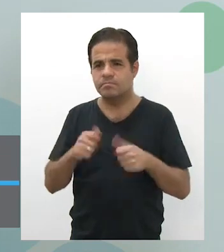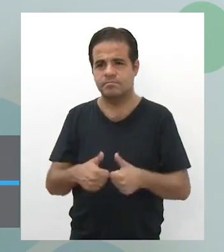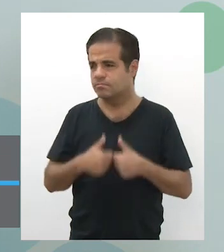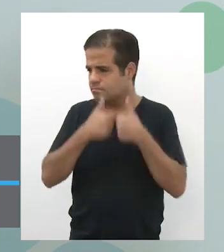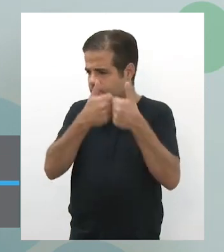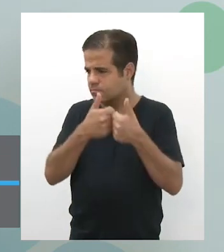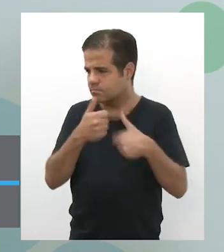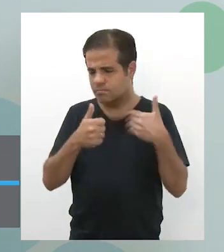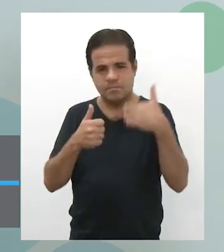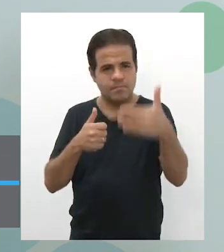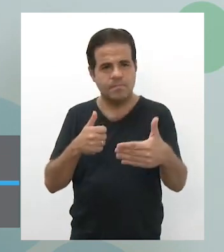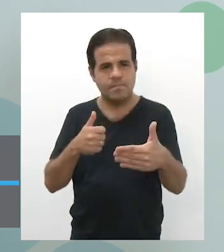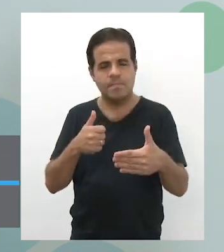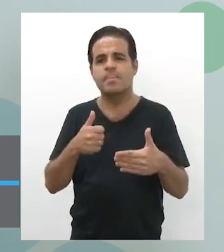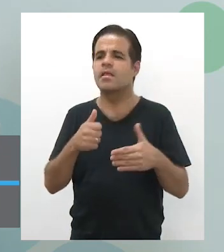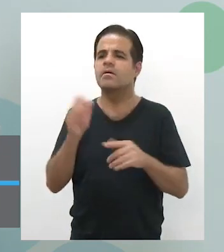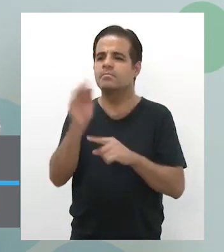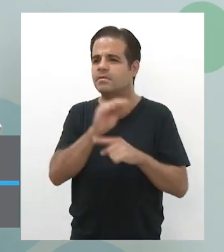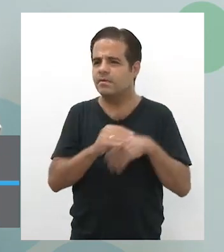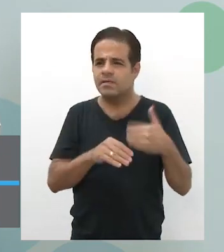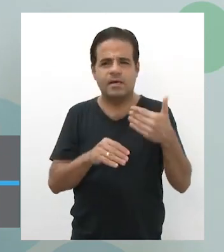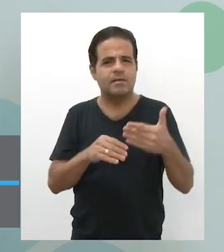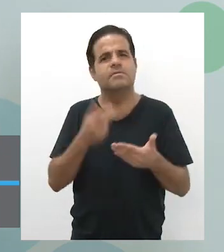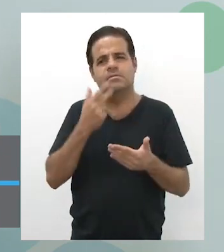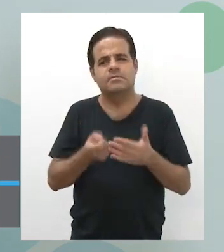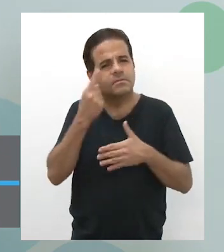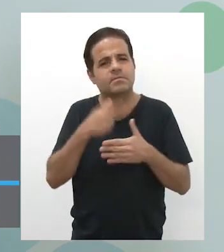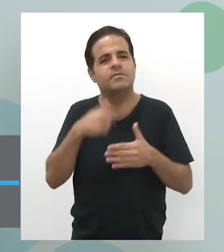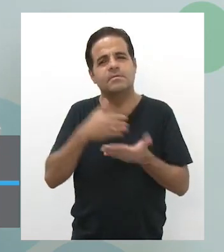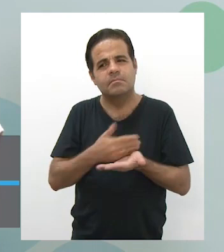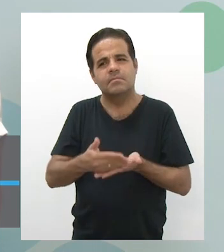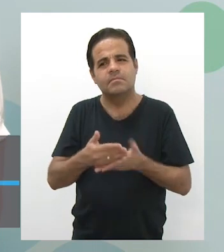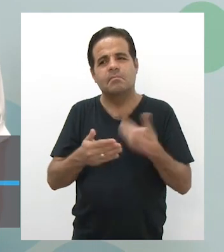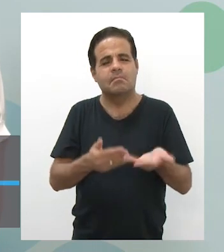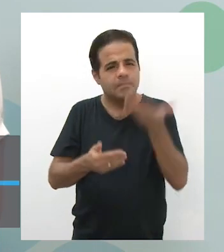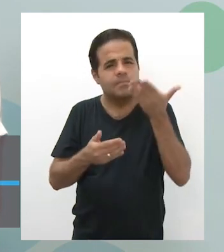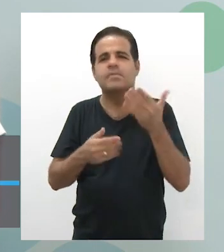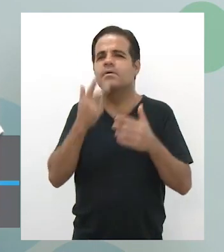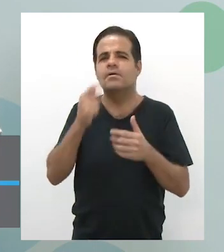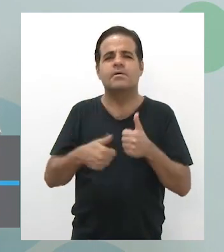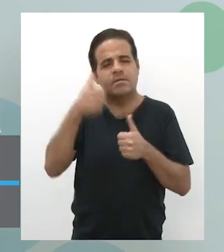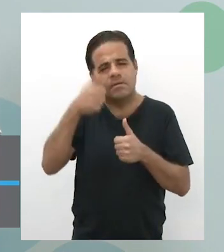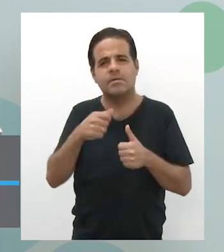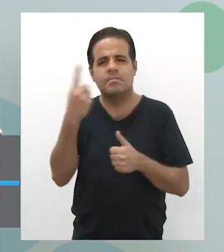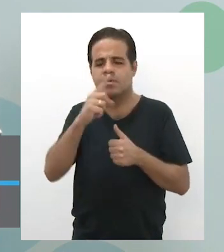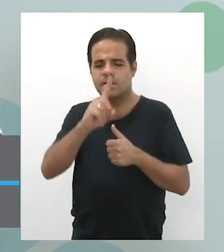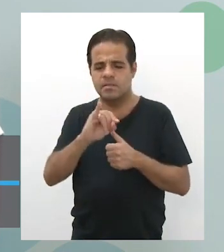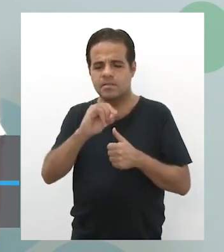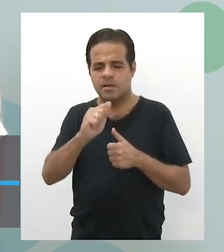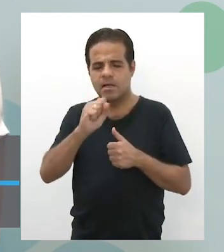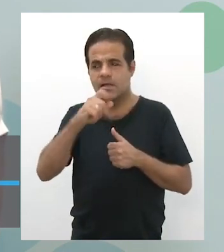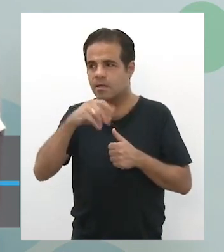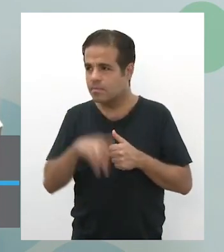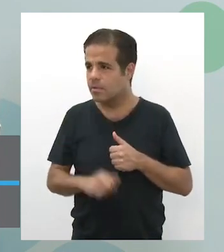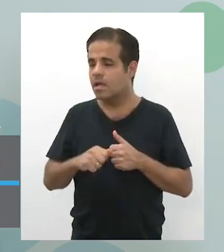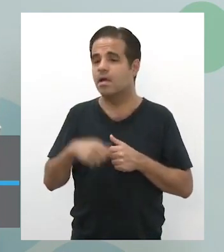mais infraestrutura para as cidades e também eles acabam gerando aí essa primeira diáspora dos italiotas, porque eles